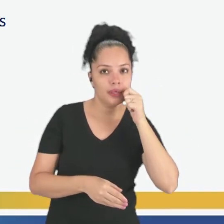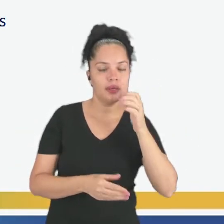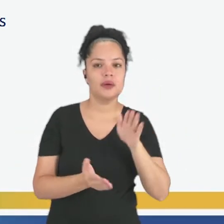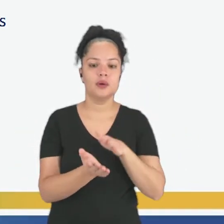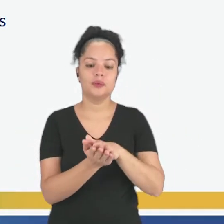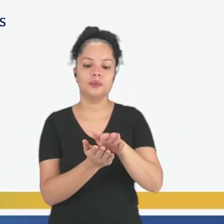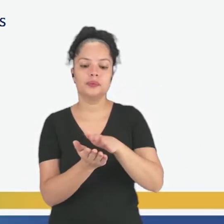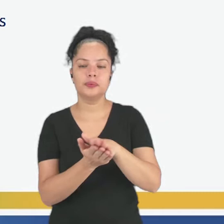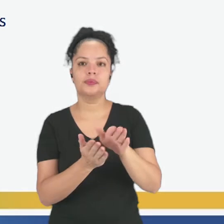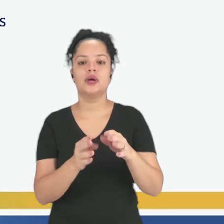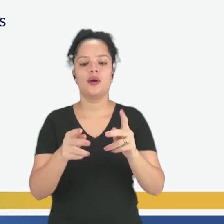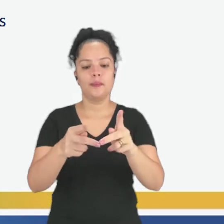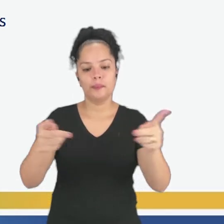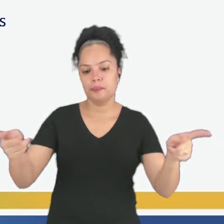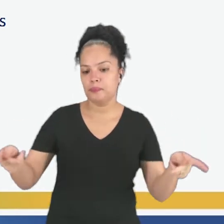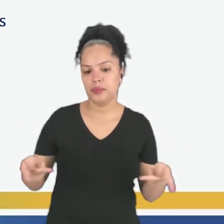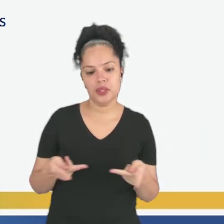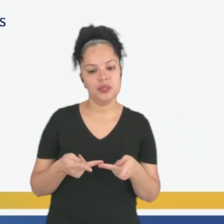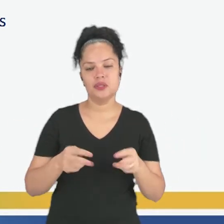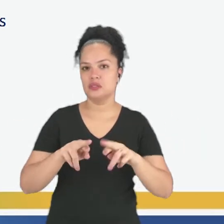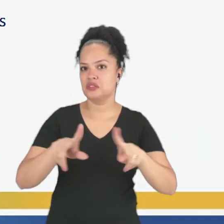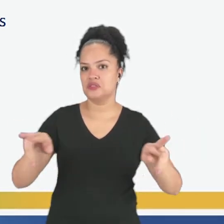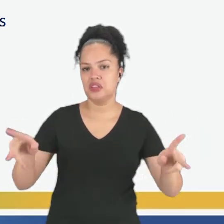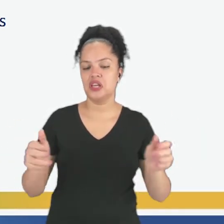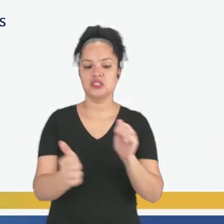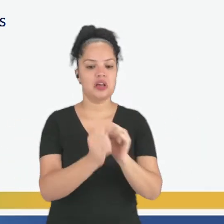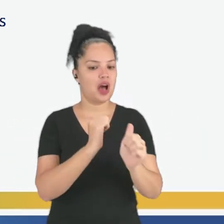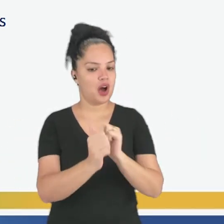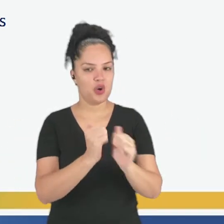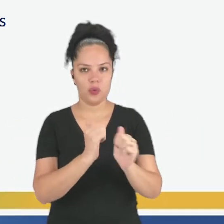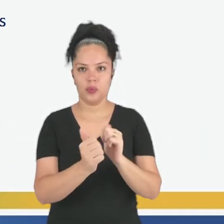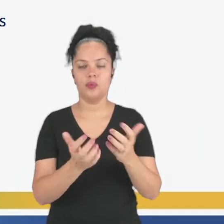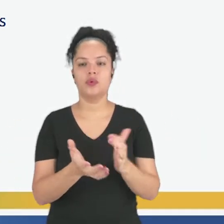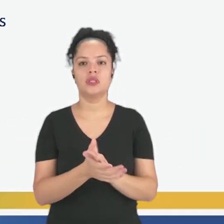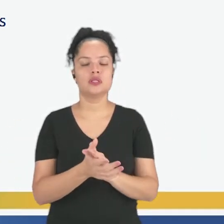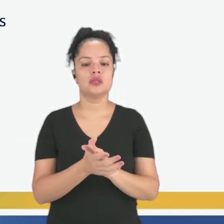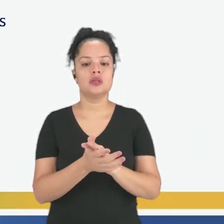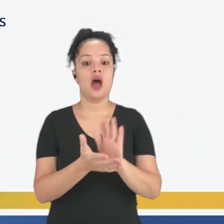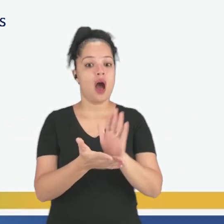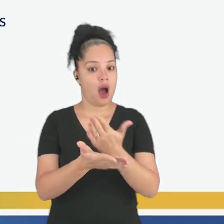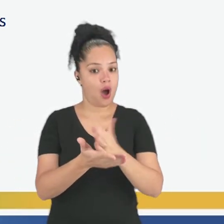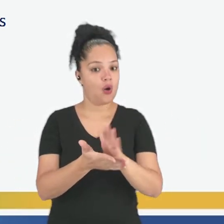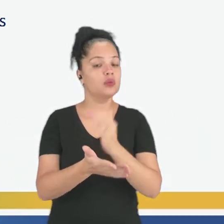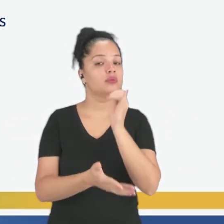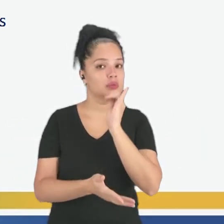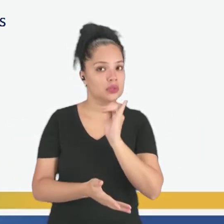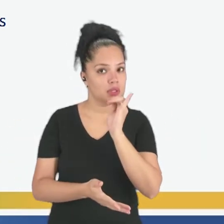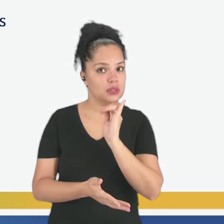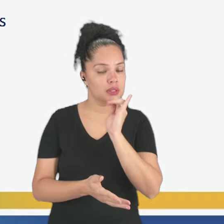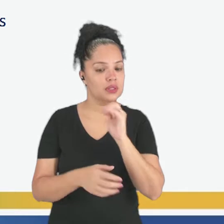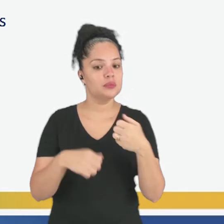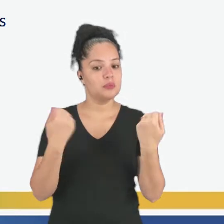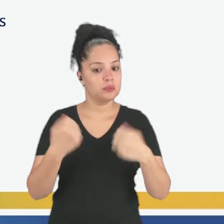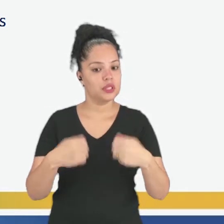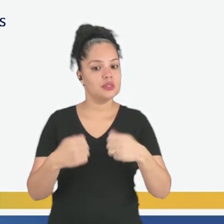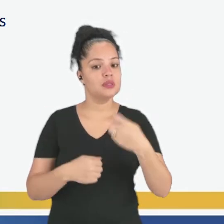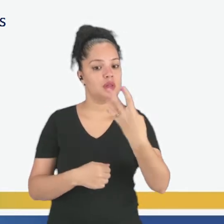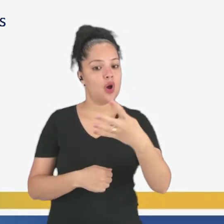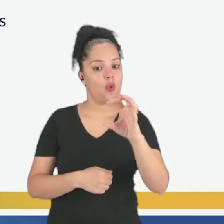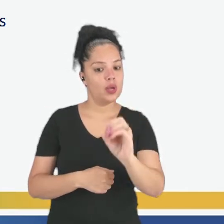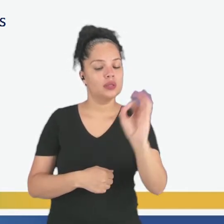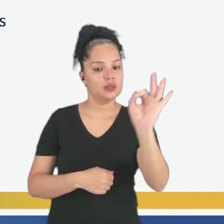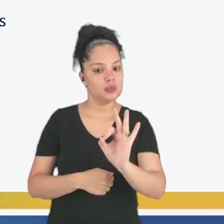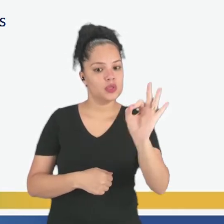a massa e rice, arroz. Apenas alguns exemplos, tá, pessoal? Isso deve compor 40% da nossa alimentação